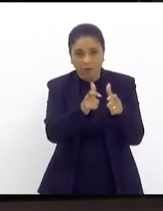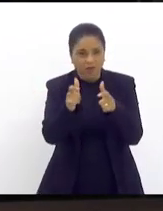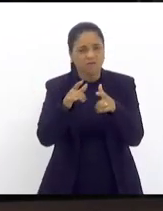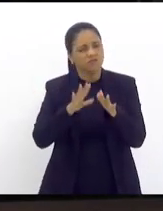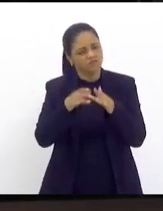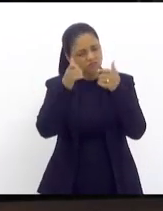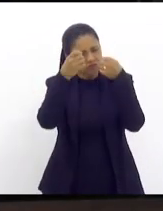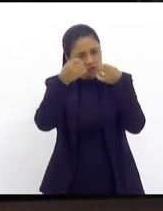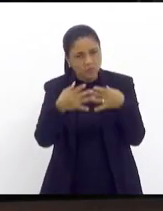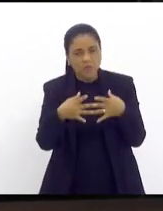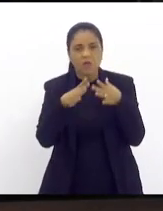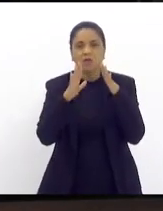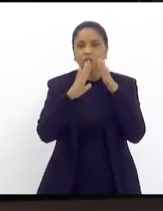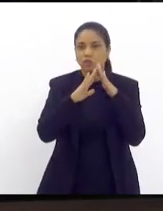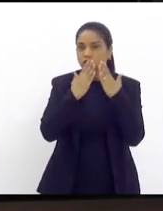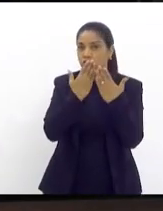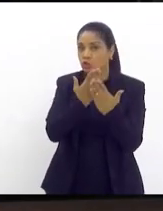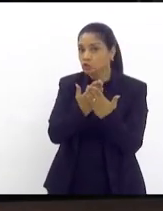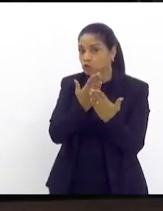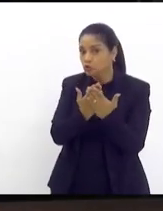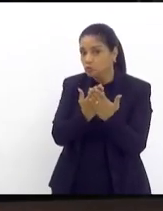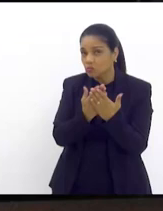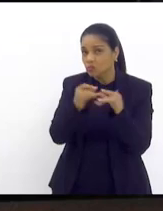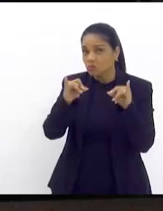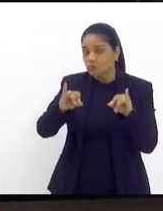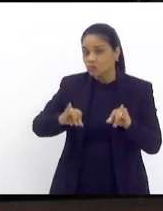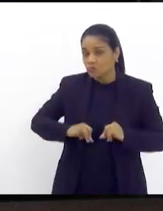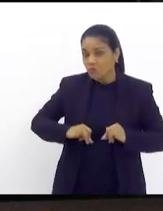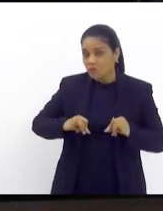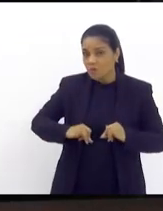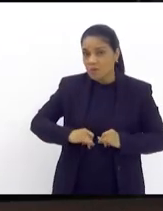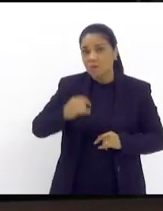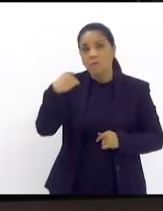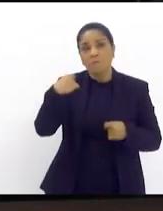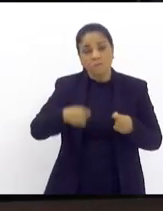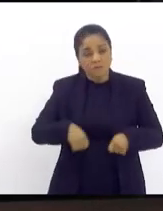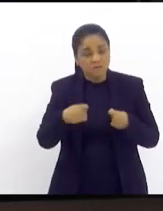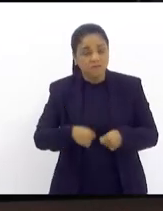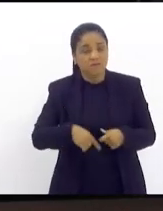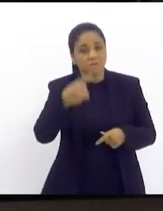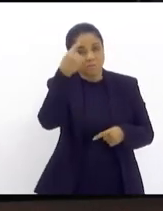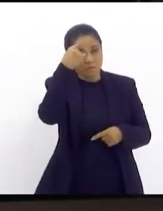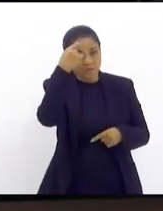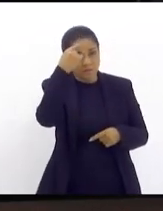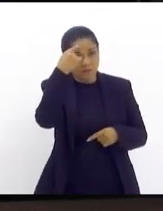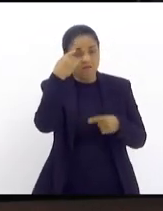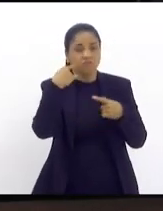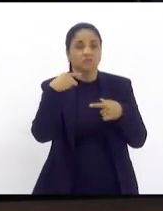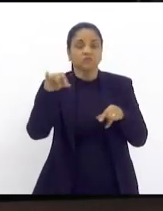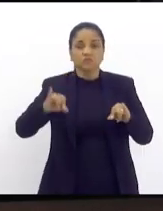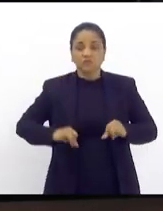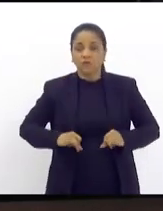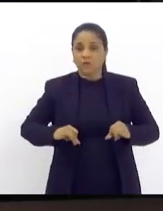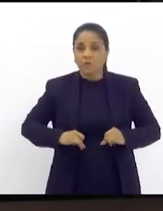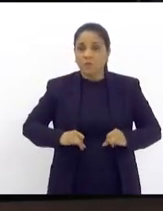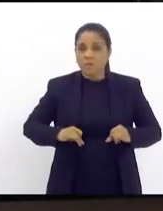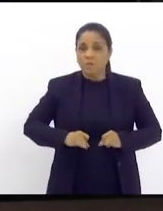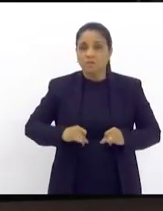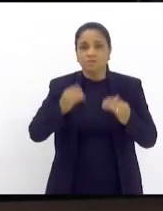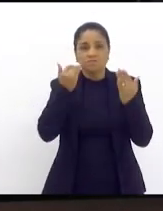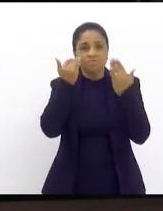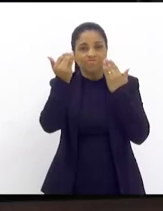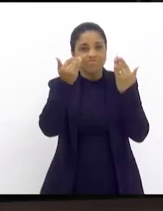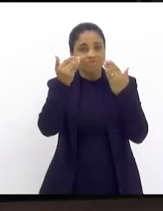escolas a gente também precisa pensar no sofrimento psíquico psíquico que a nossa juventude passa dentro